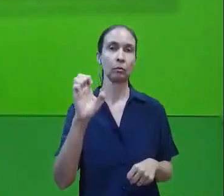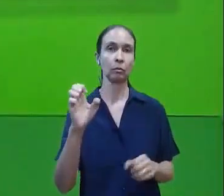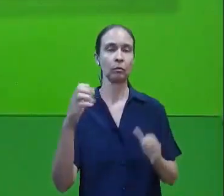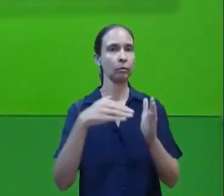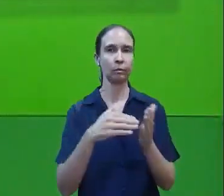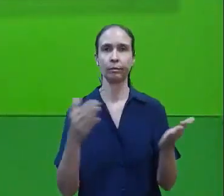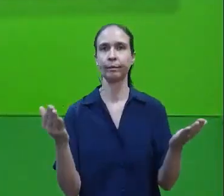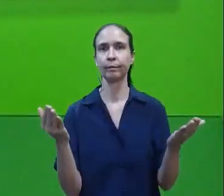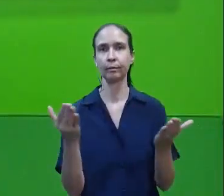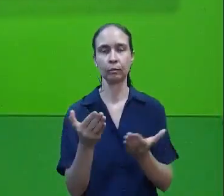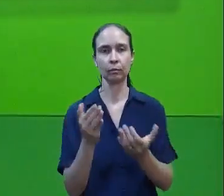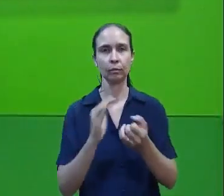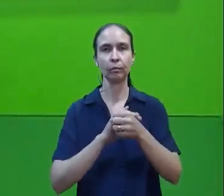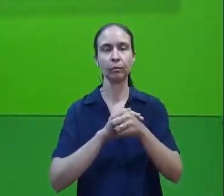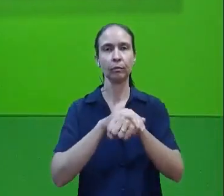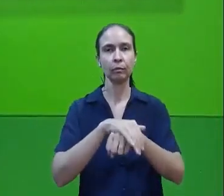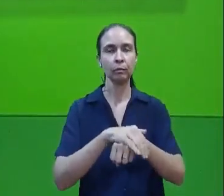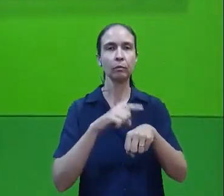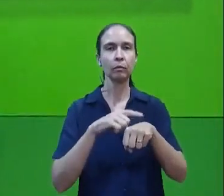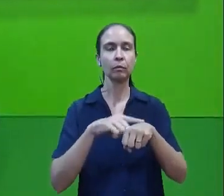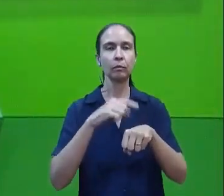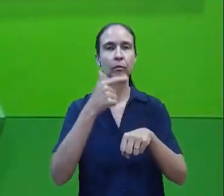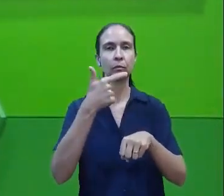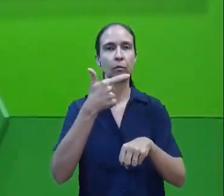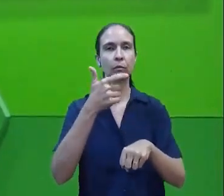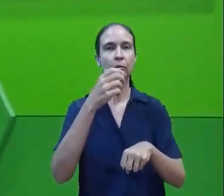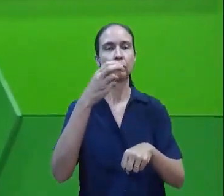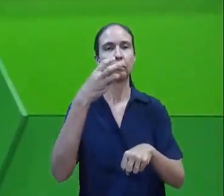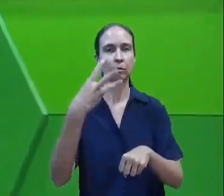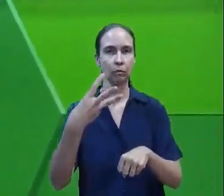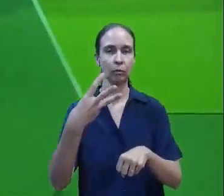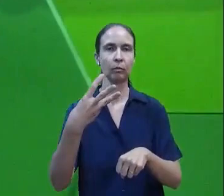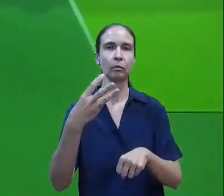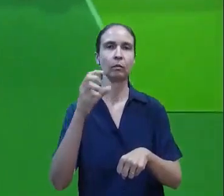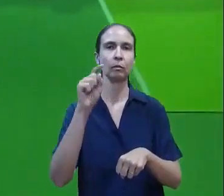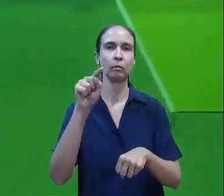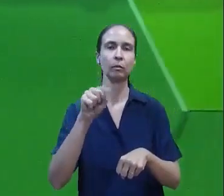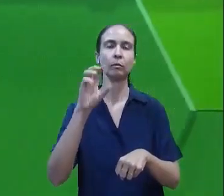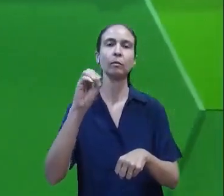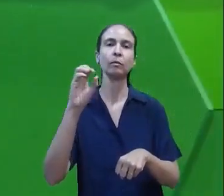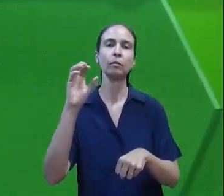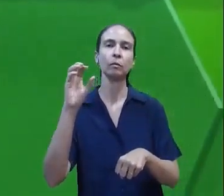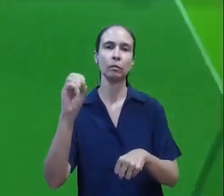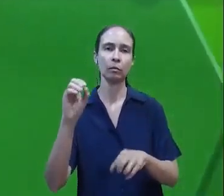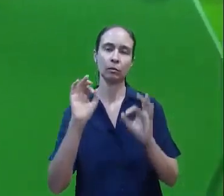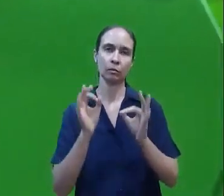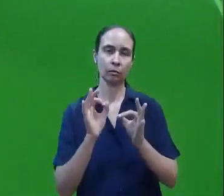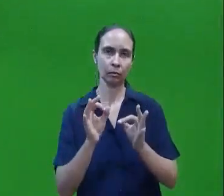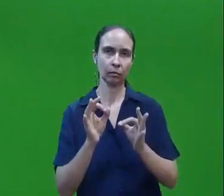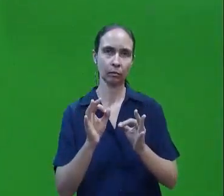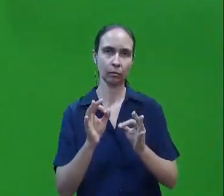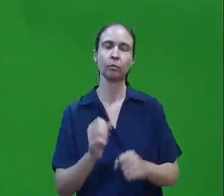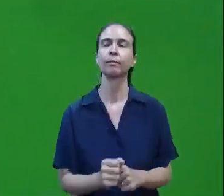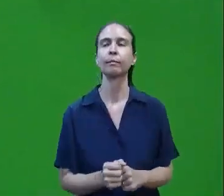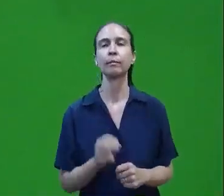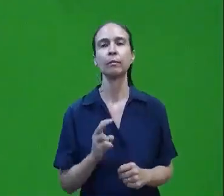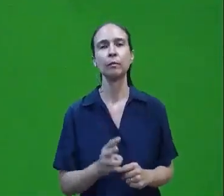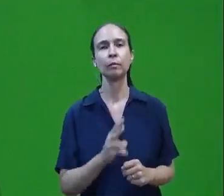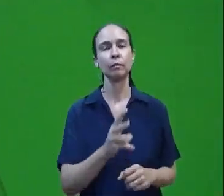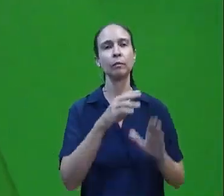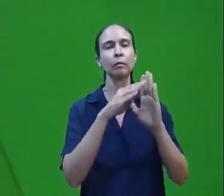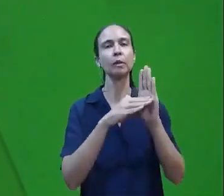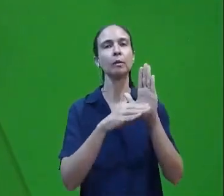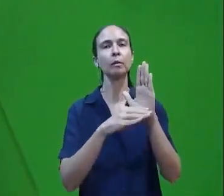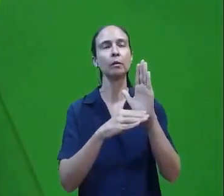agora a gente continua aqui com a programação da AgroTeams Digital 2020. Nós vamos falar sobre